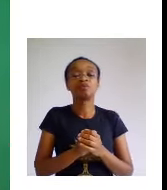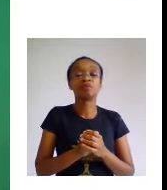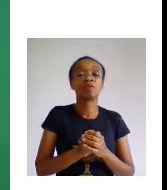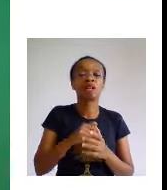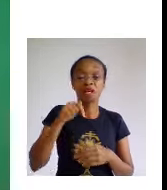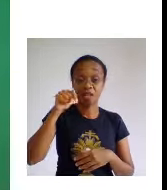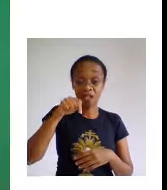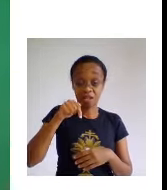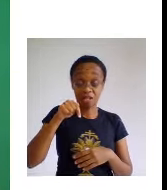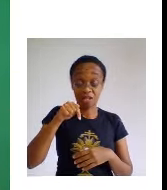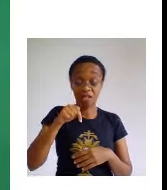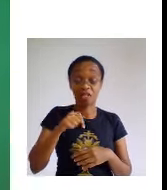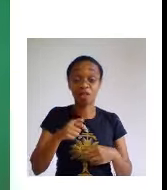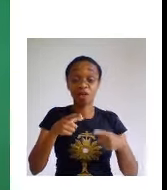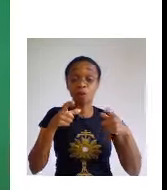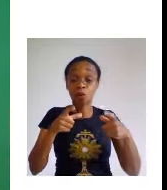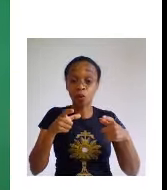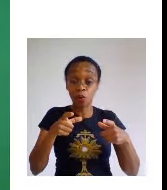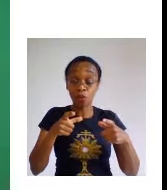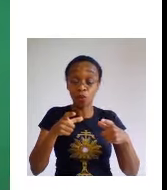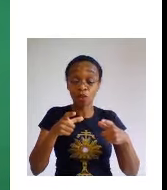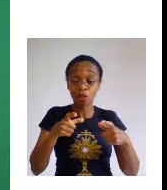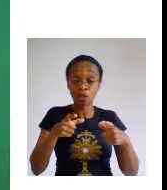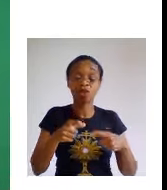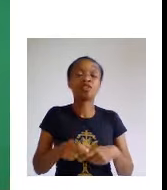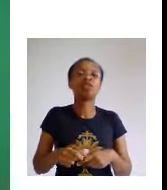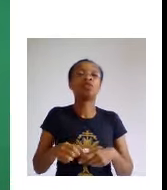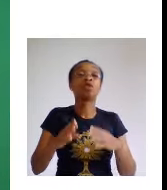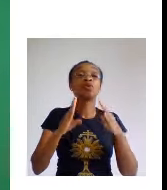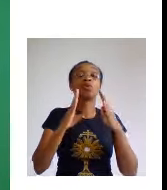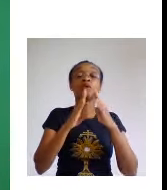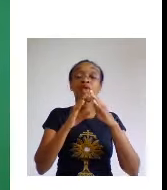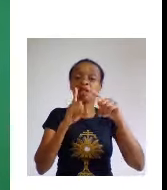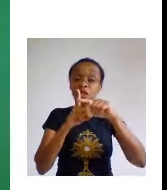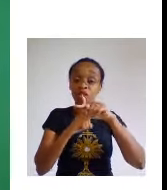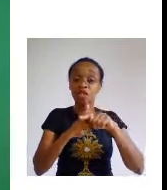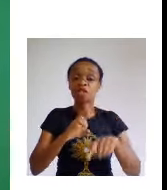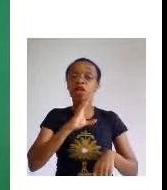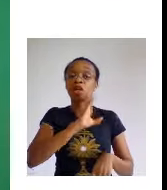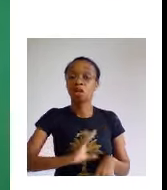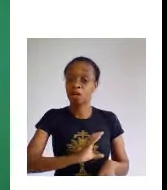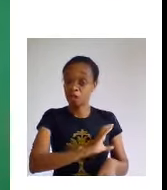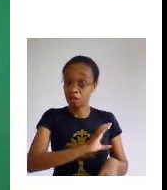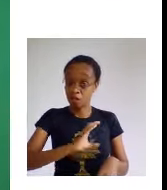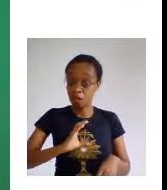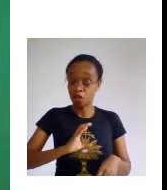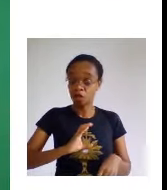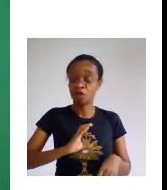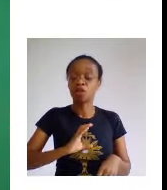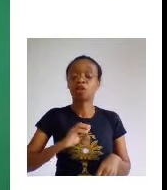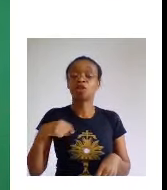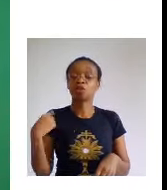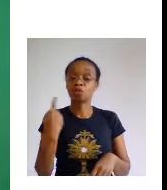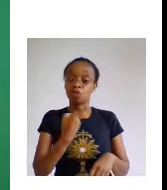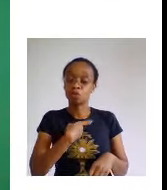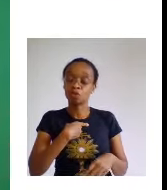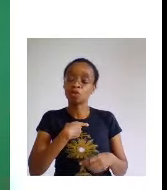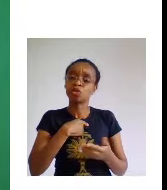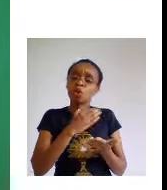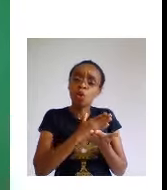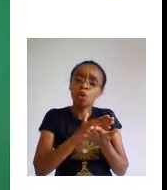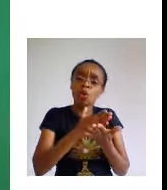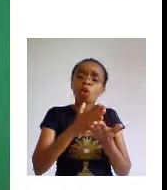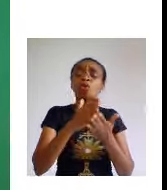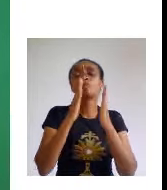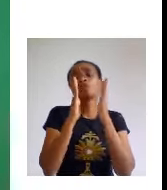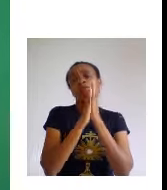ambiente, um espaço, né, católico, e por isso nós vamos iniciar nossas atividades com uma breve